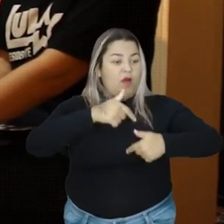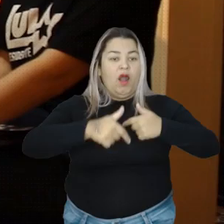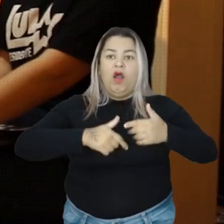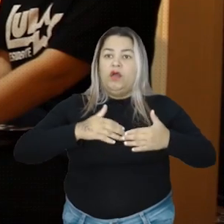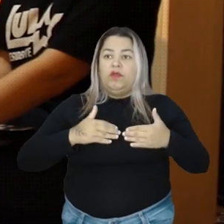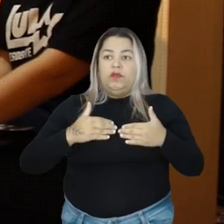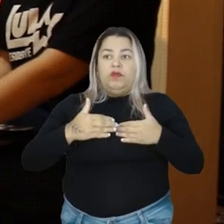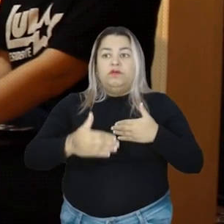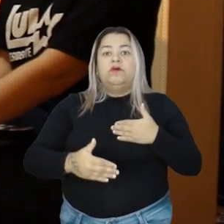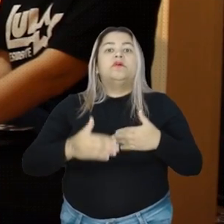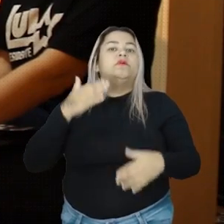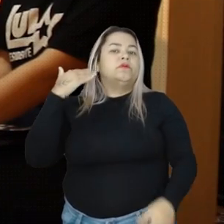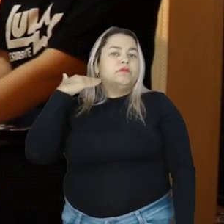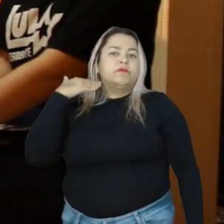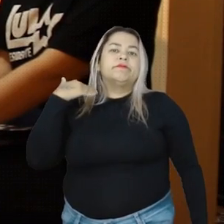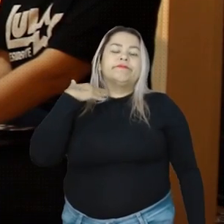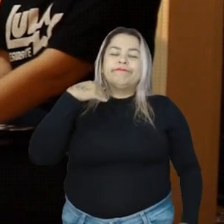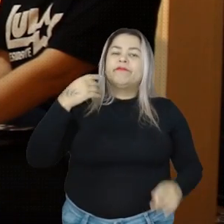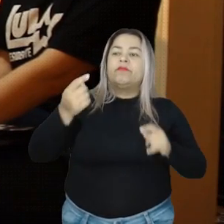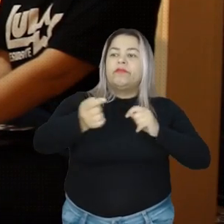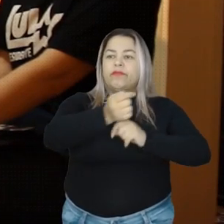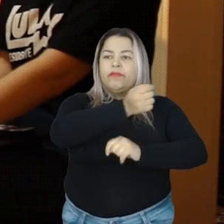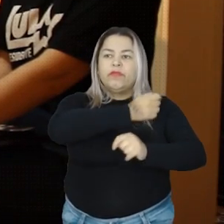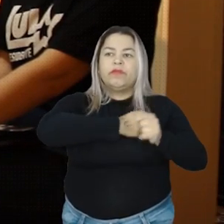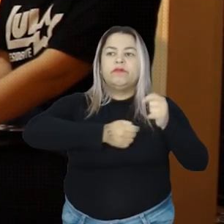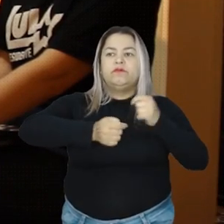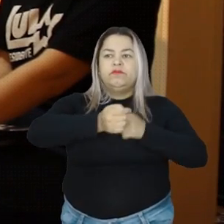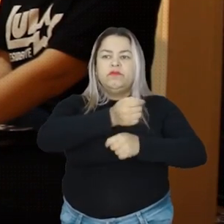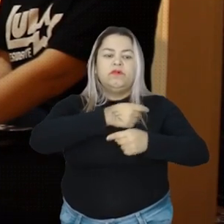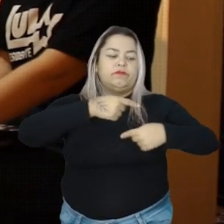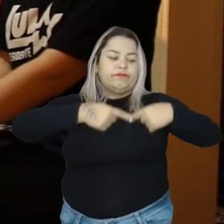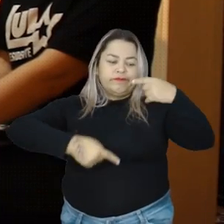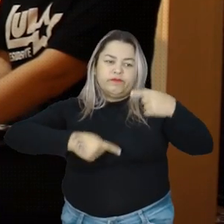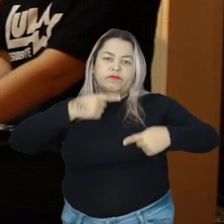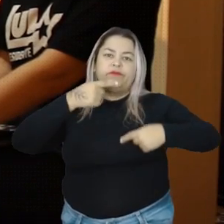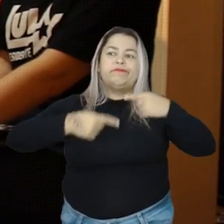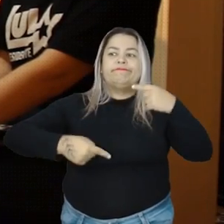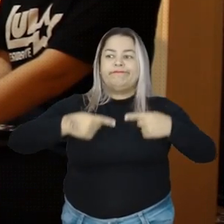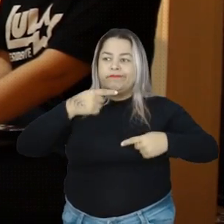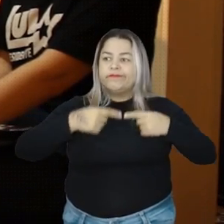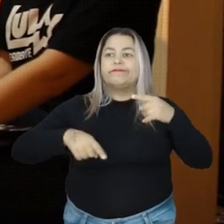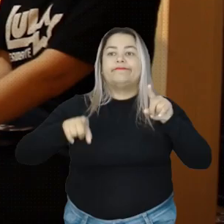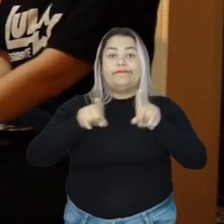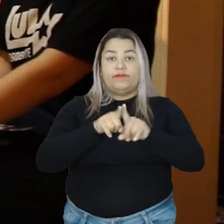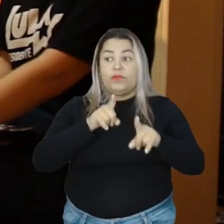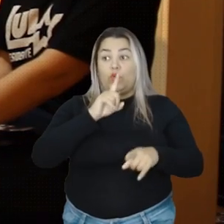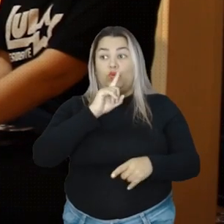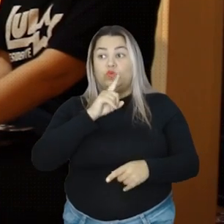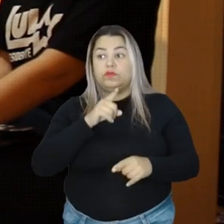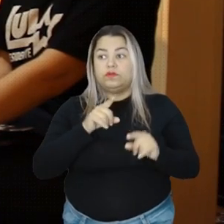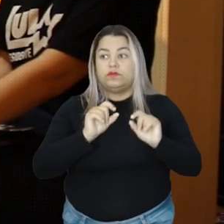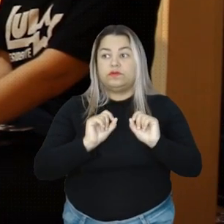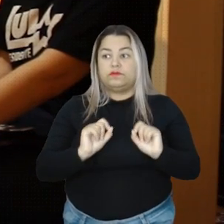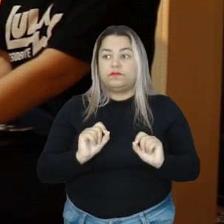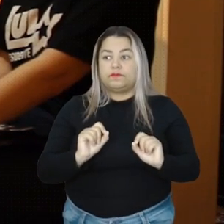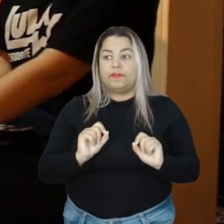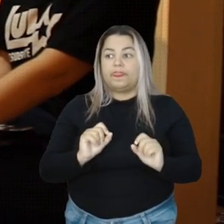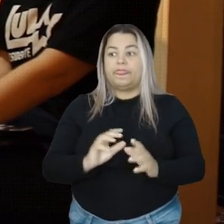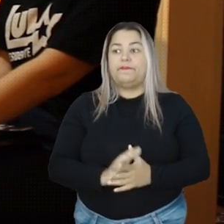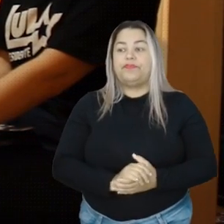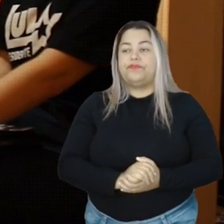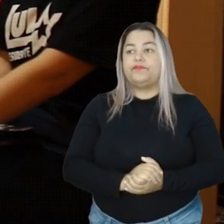né, chegava no banco, reunia, não é, os avisos que tinham, dava uma certa ordem pelo mapa assim, para te sair, não